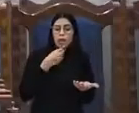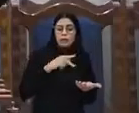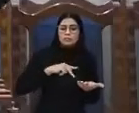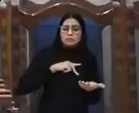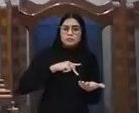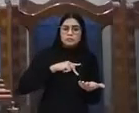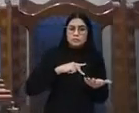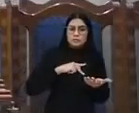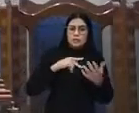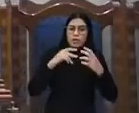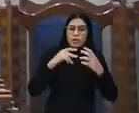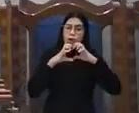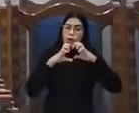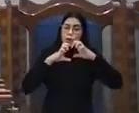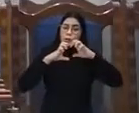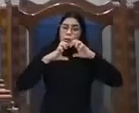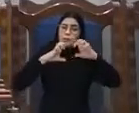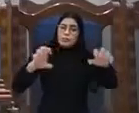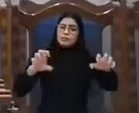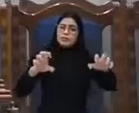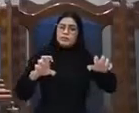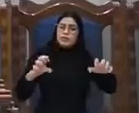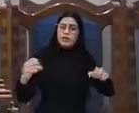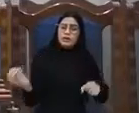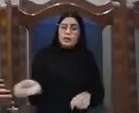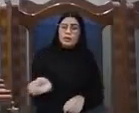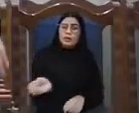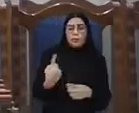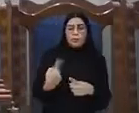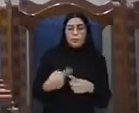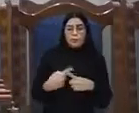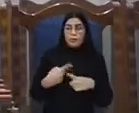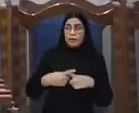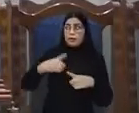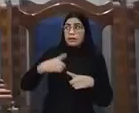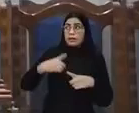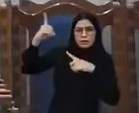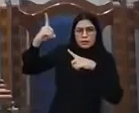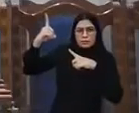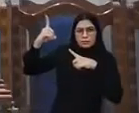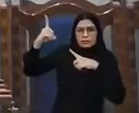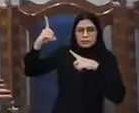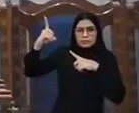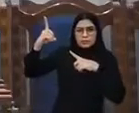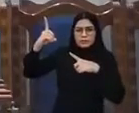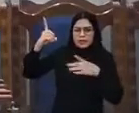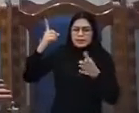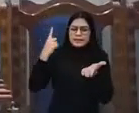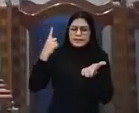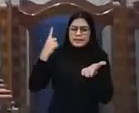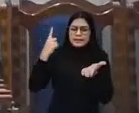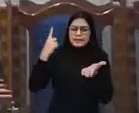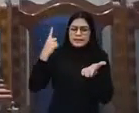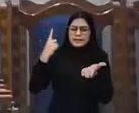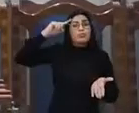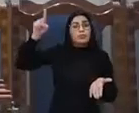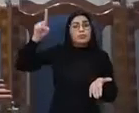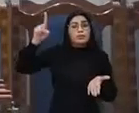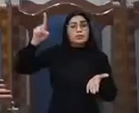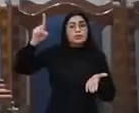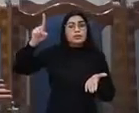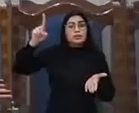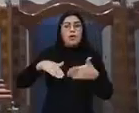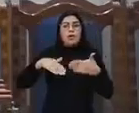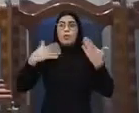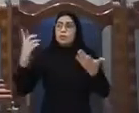nova. Versículo 31 diz: porque Deus tem determinado um dia, aleluia, Ele tem determinado um dia em que com